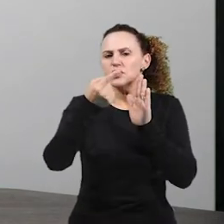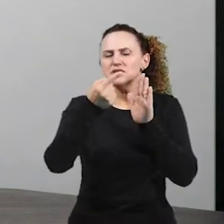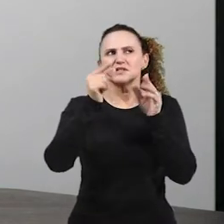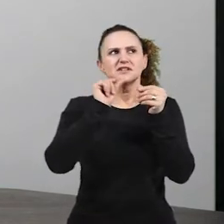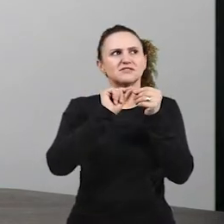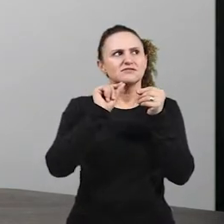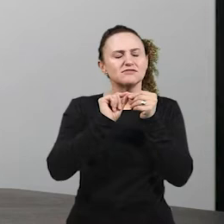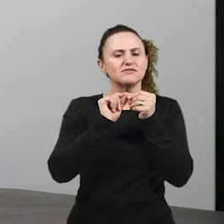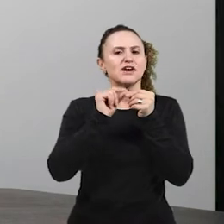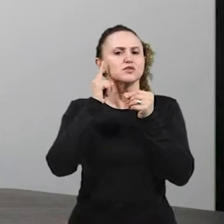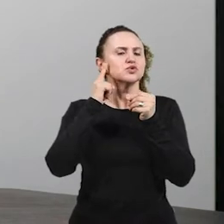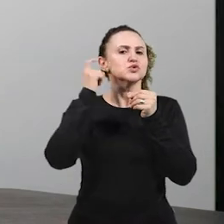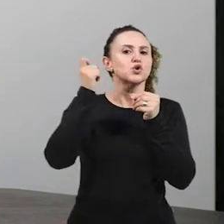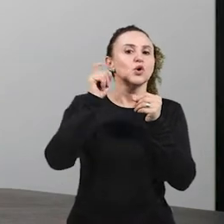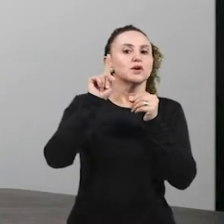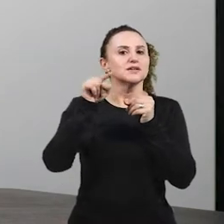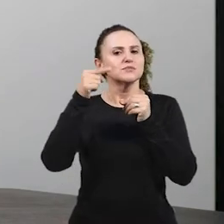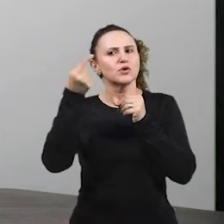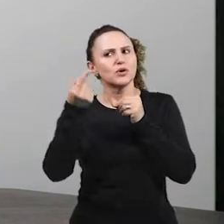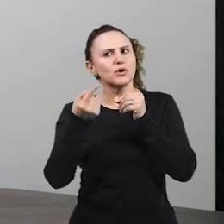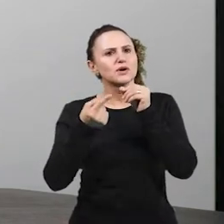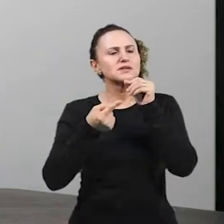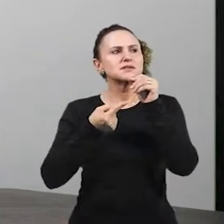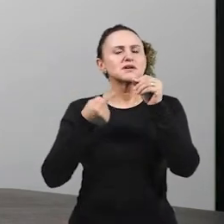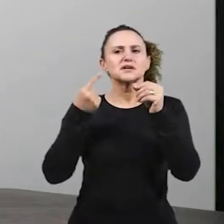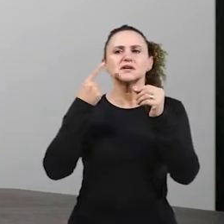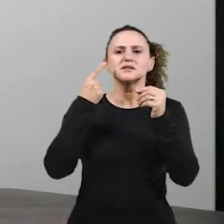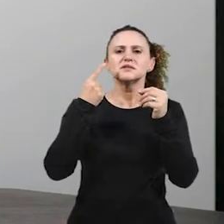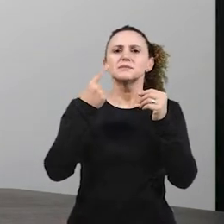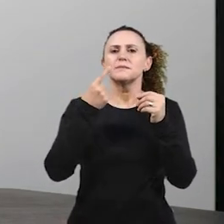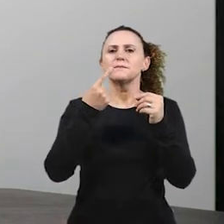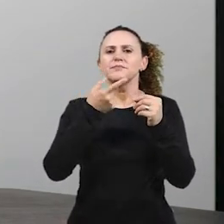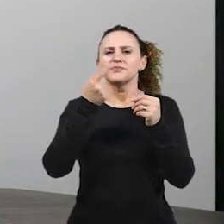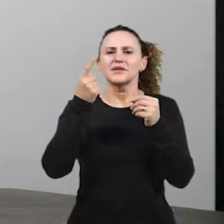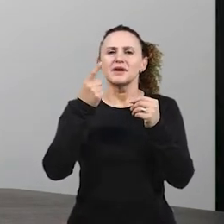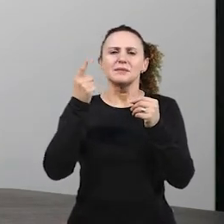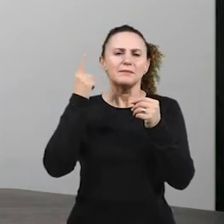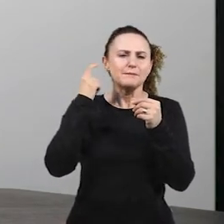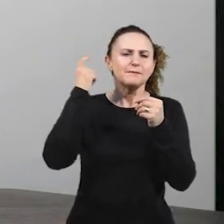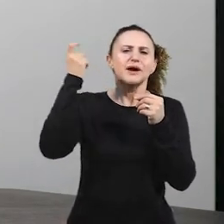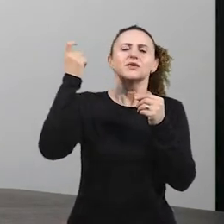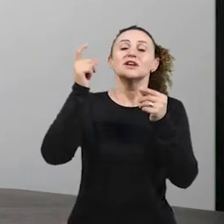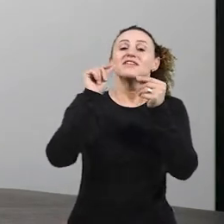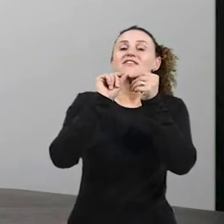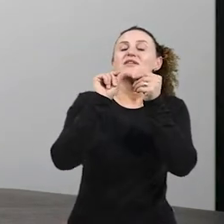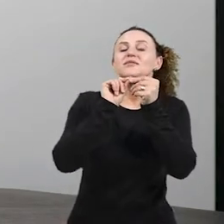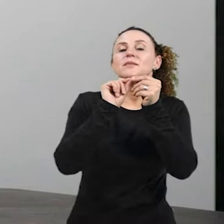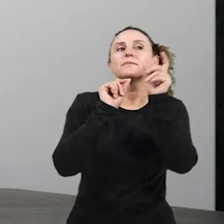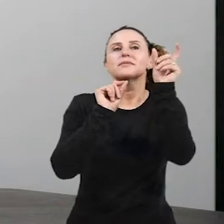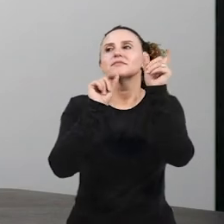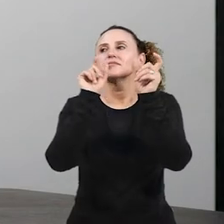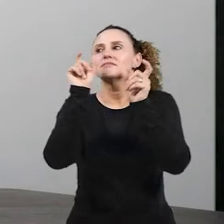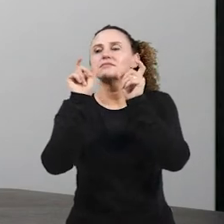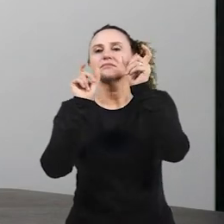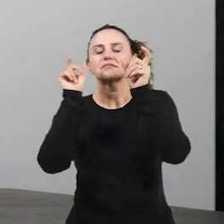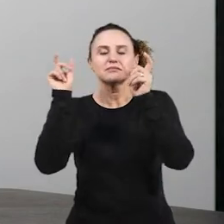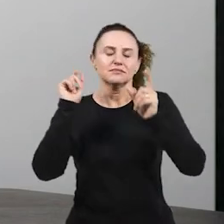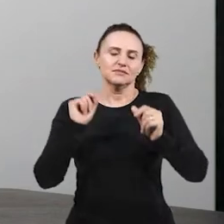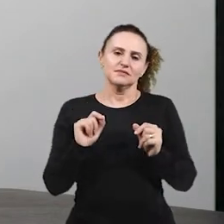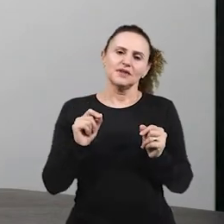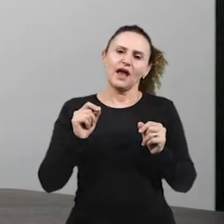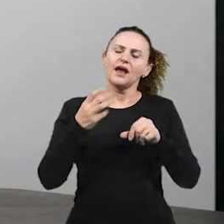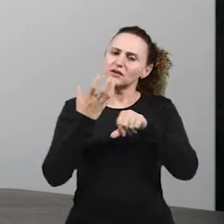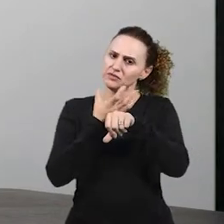palavras é justamente esse processo que nós vamos estudar nessa